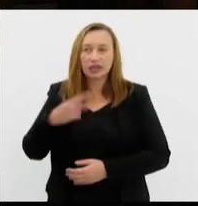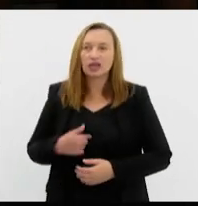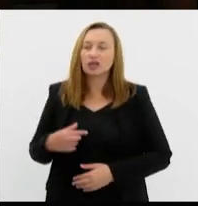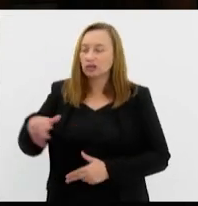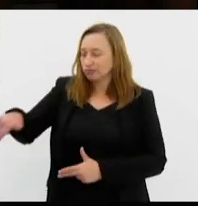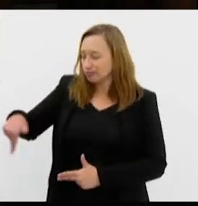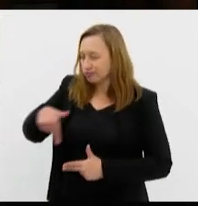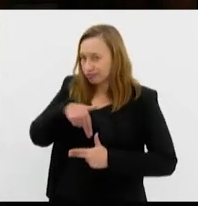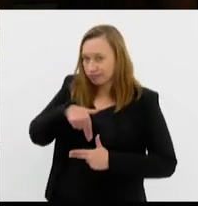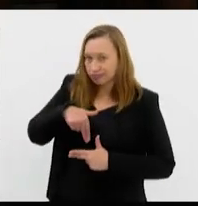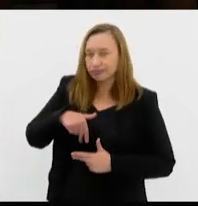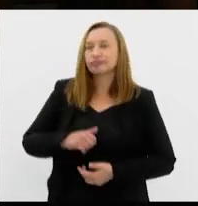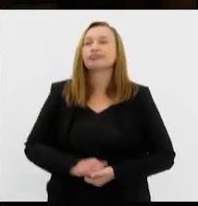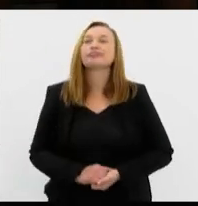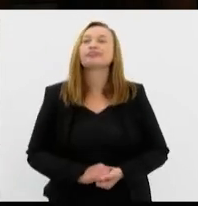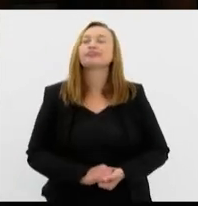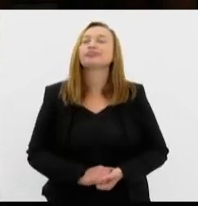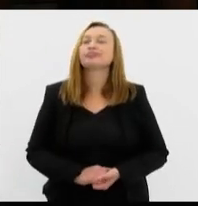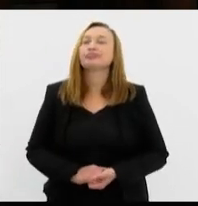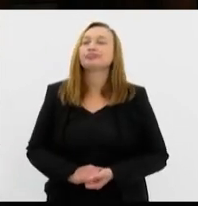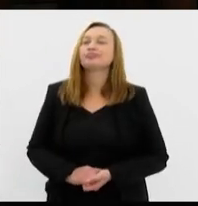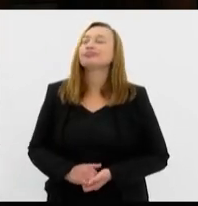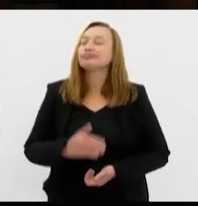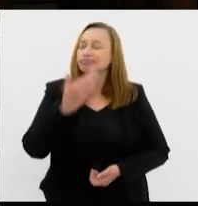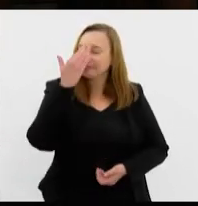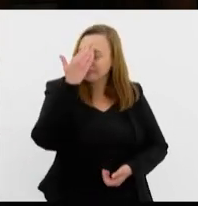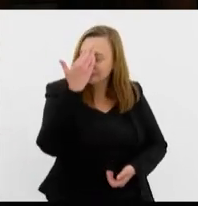essa tribuna para